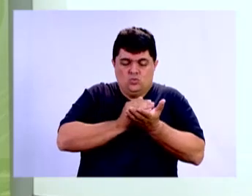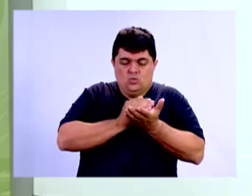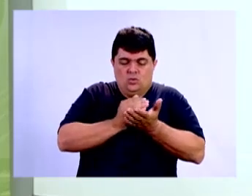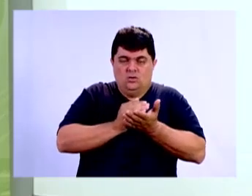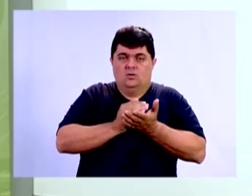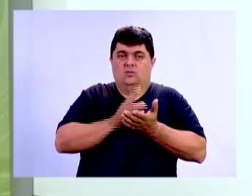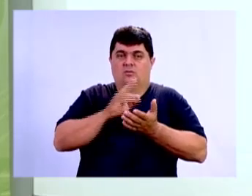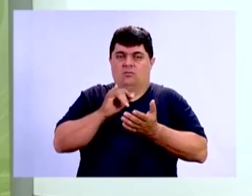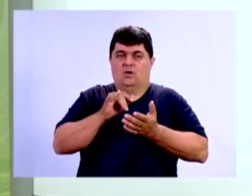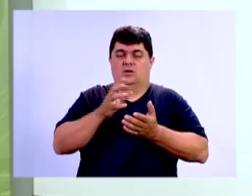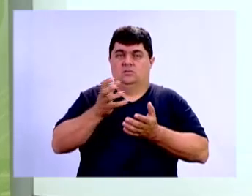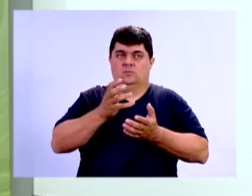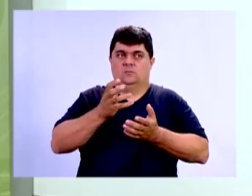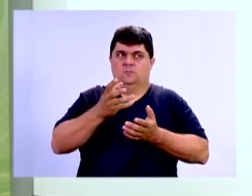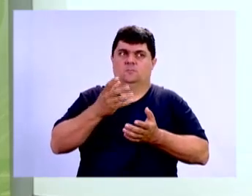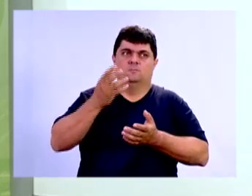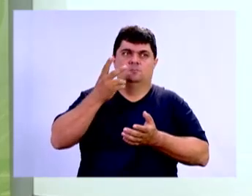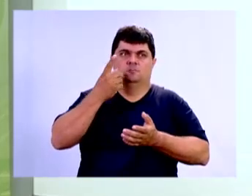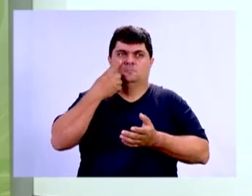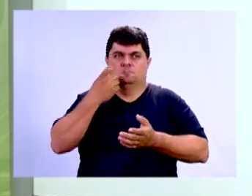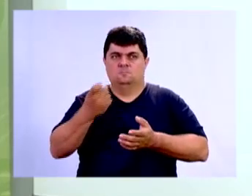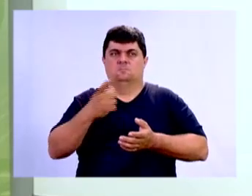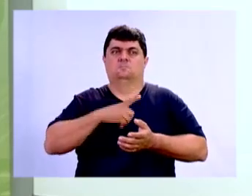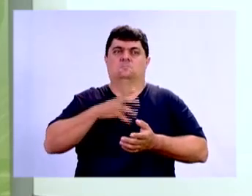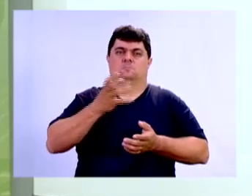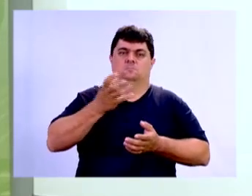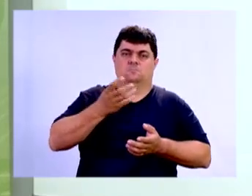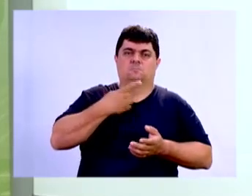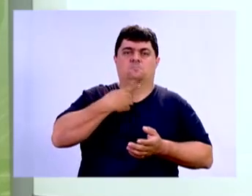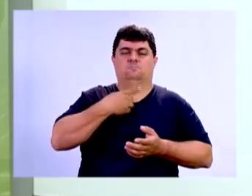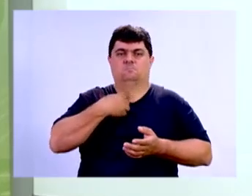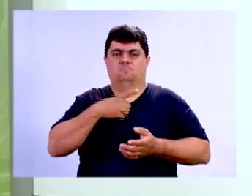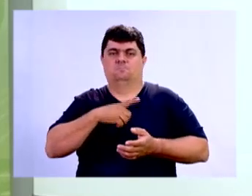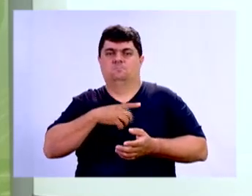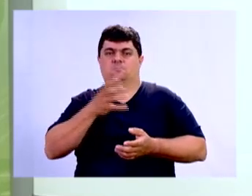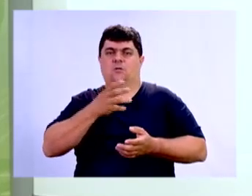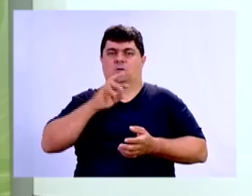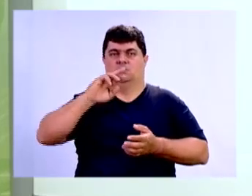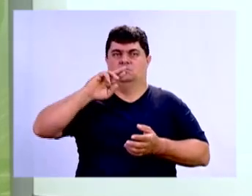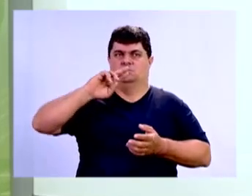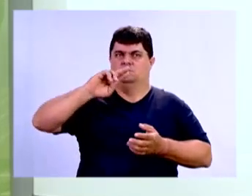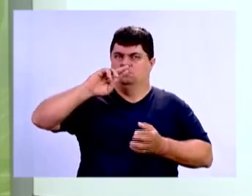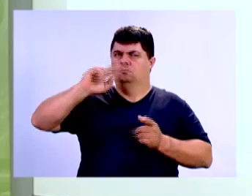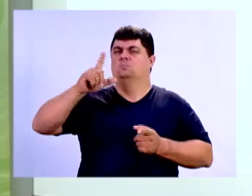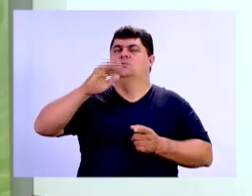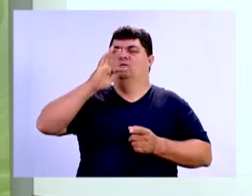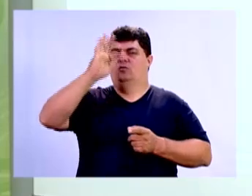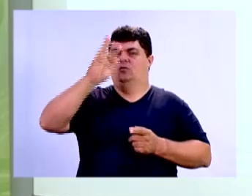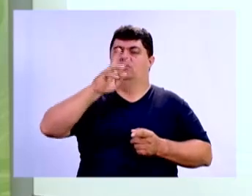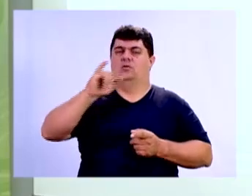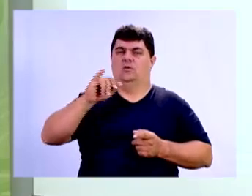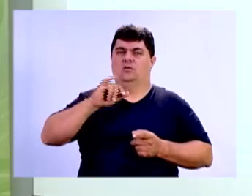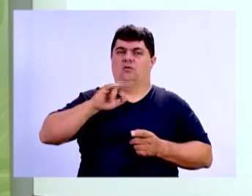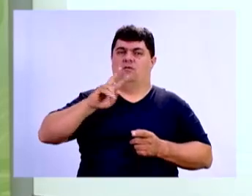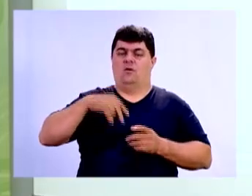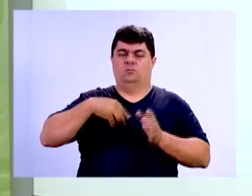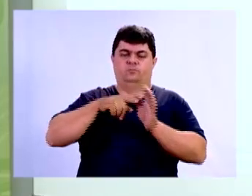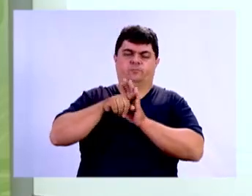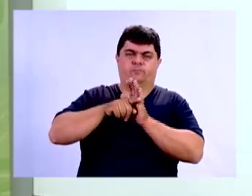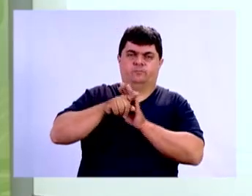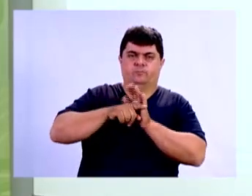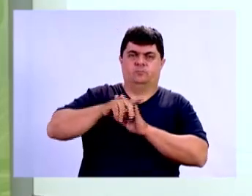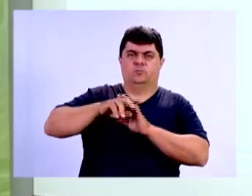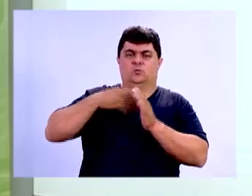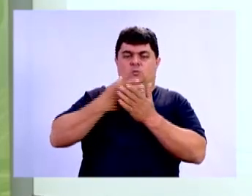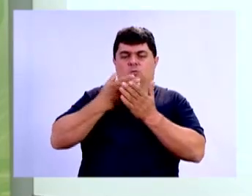vocês é o mecanismo. Poxa, isso aqui é interessante, isso aqui realmente vai fazer diferença no futuro. Então, esse embrião eu espero que leve